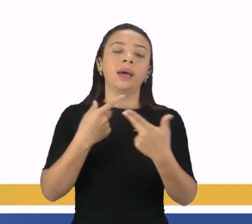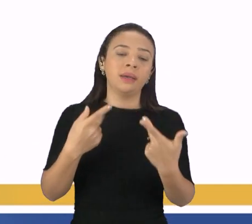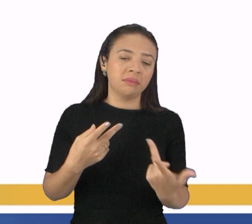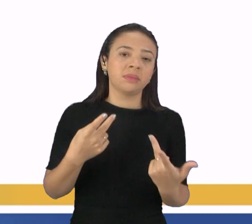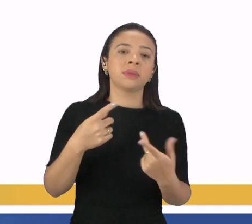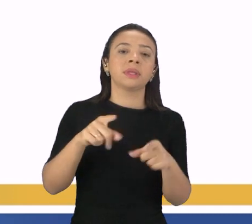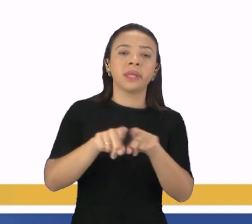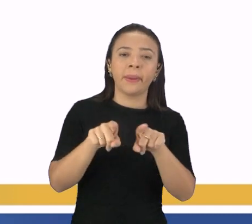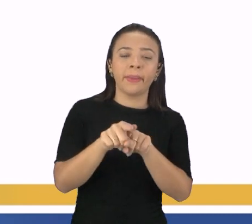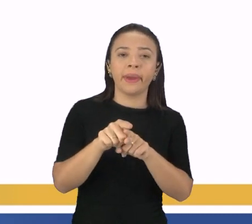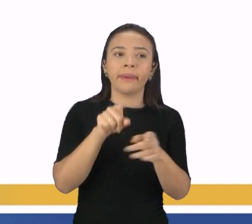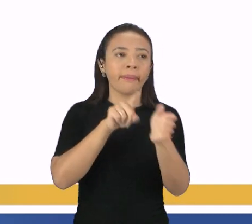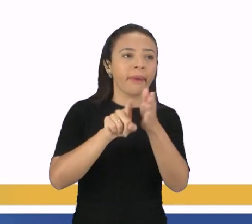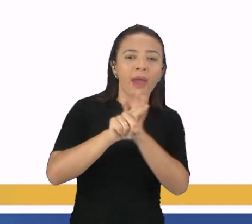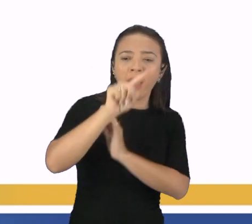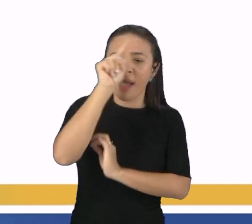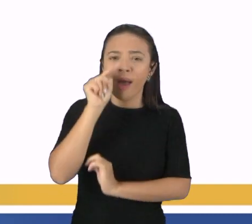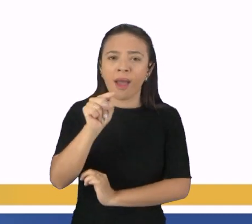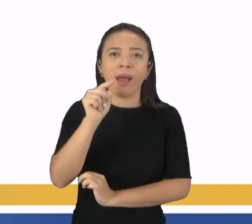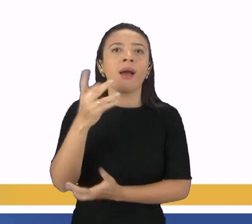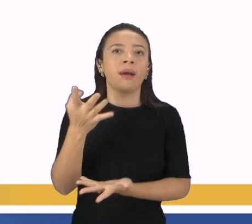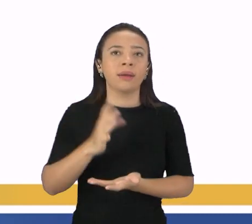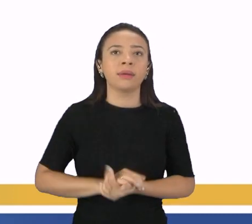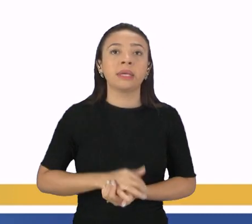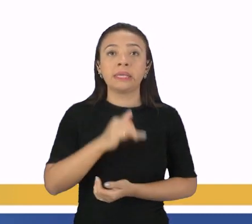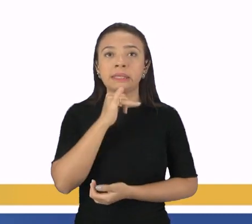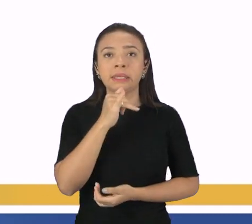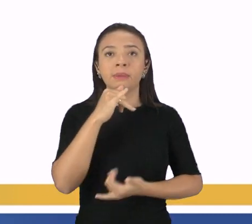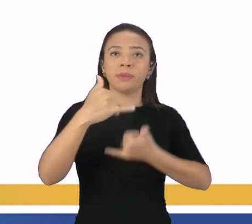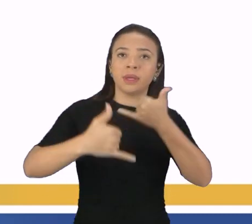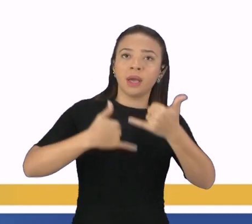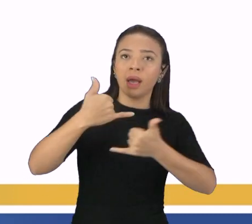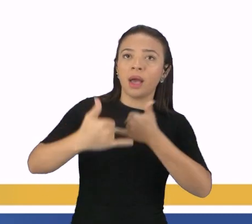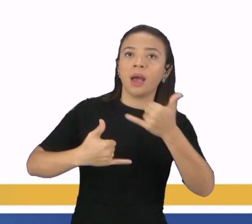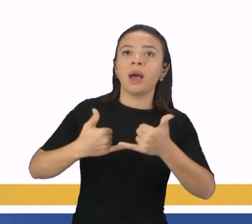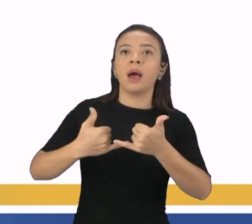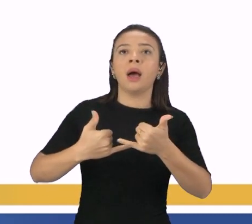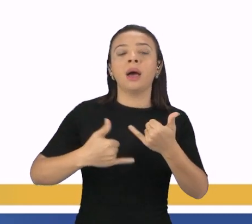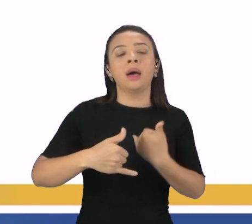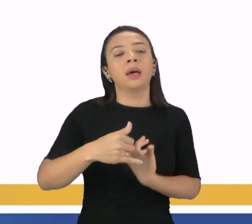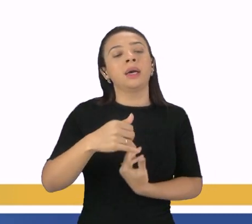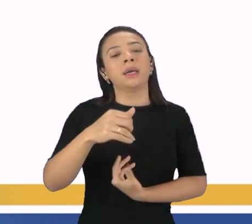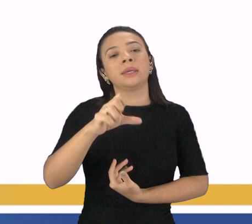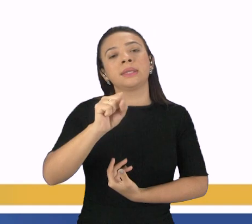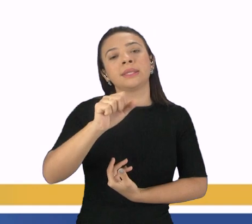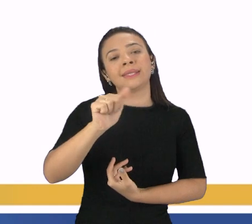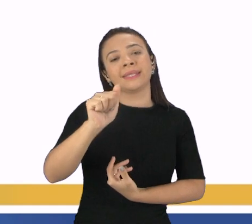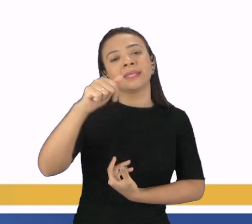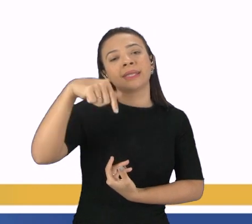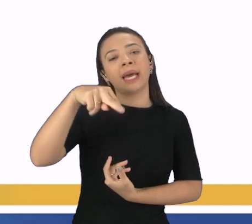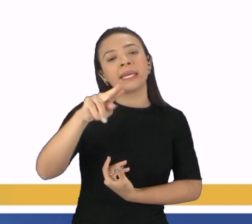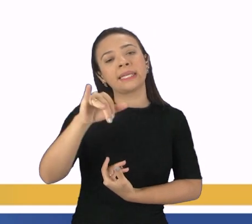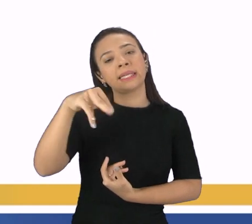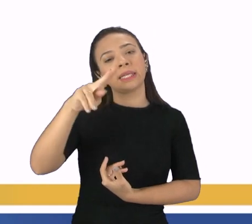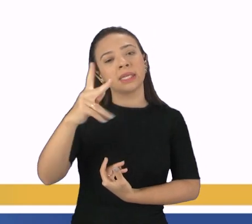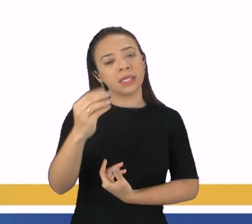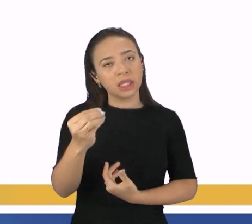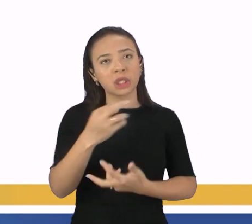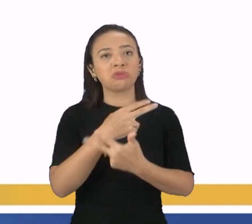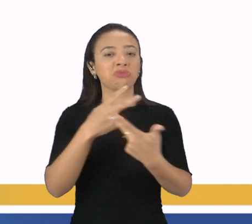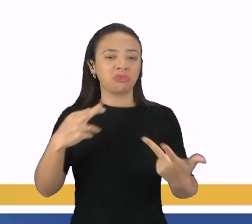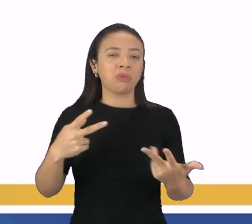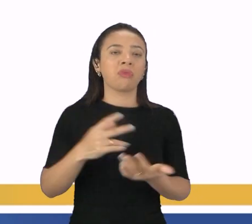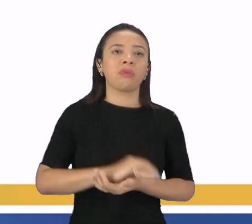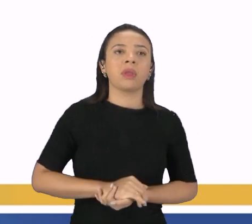tradicionais populares do mundo, como o jogo de saquinhos, né? Amarelinha, bolinha de gude, peão e entre outros. Assinale